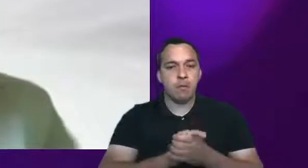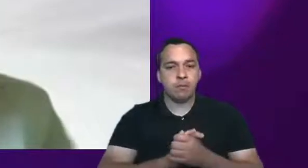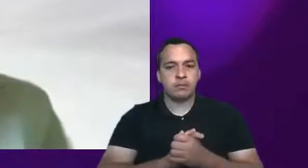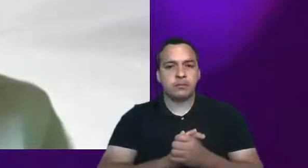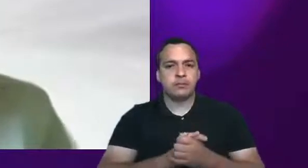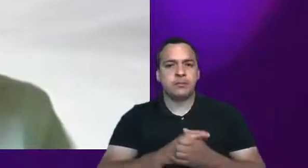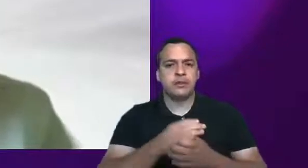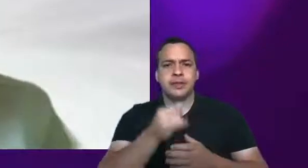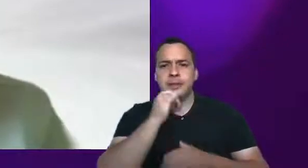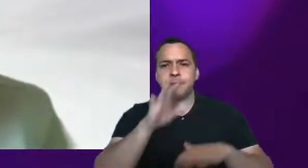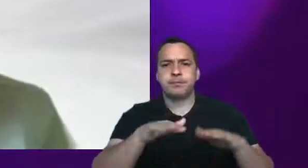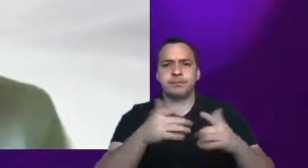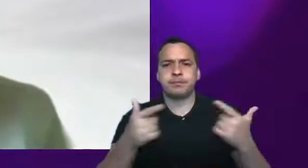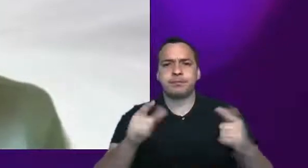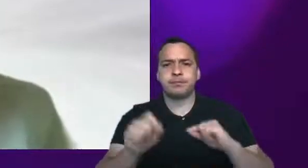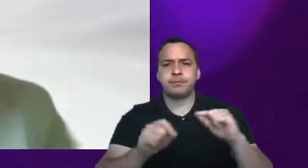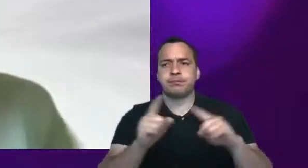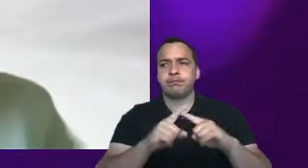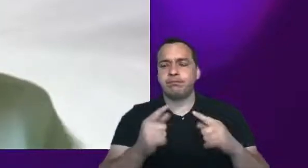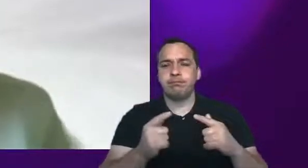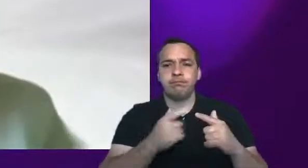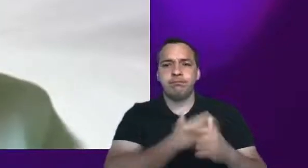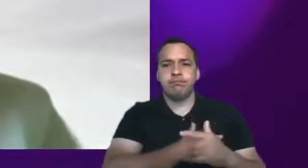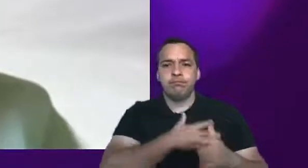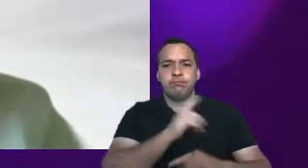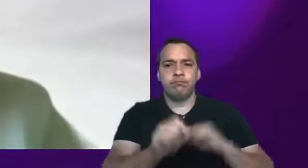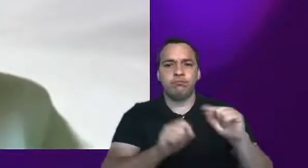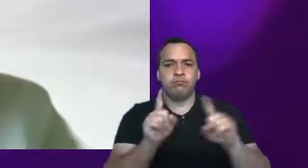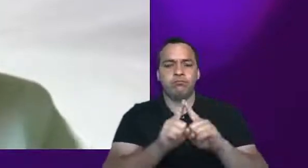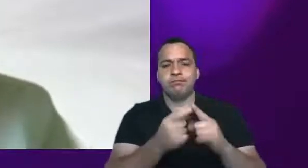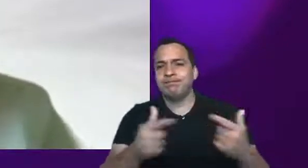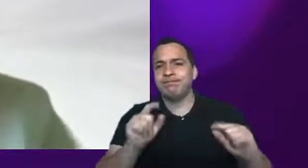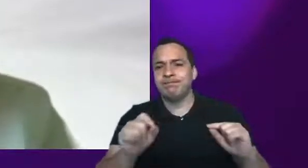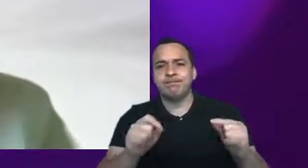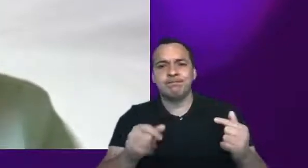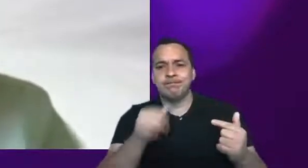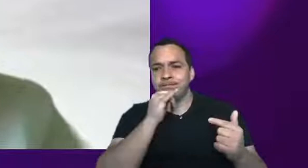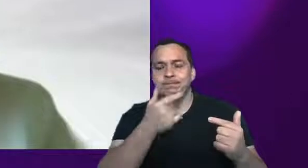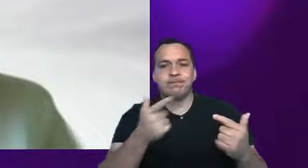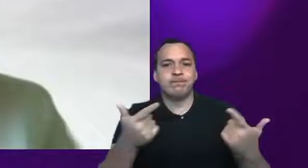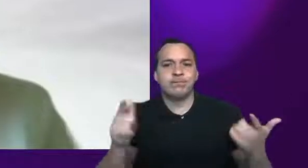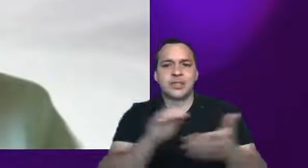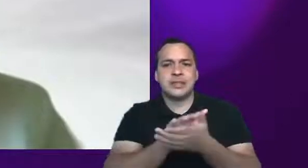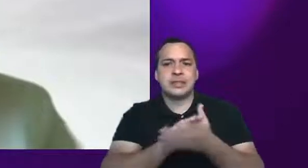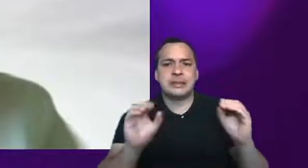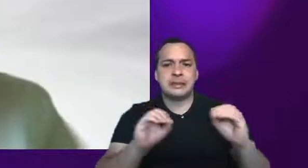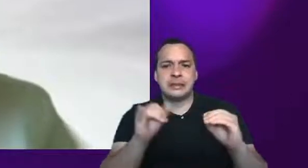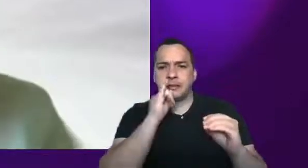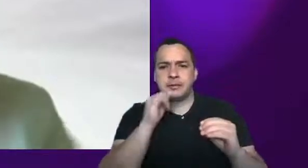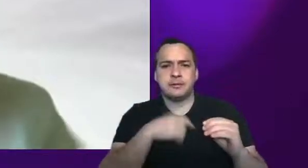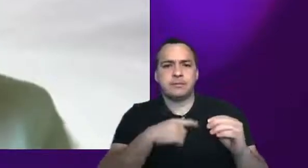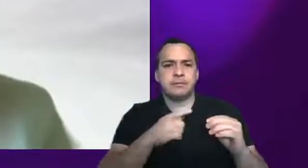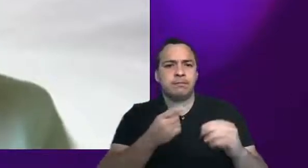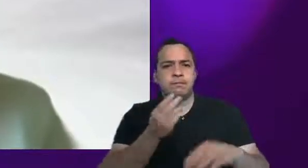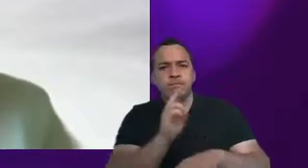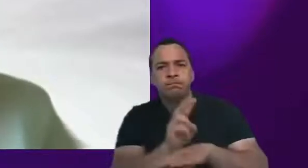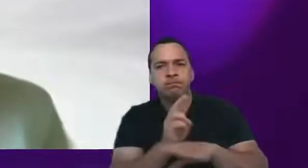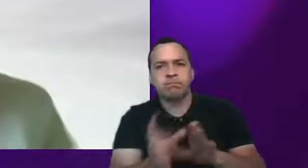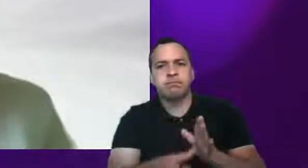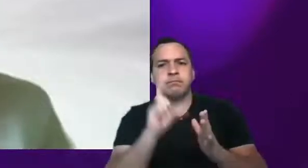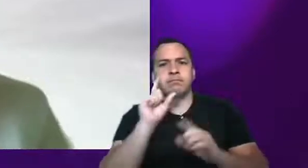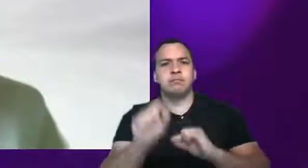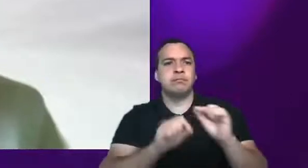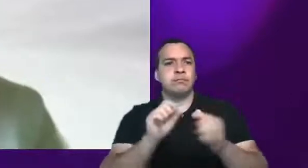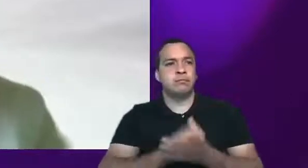uma neoadjuvância satisfatória, nós não temos uma situação de diagnóstico precoce, como muitas vezes